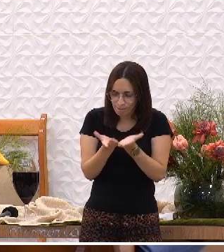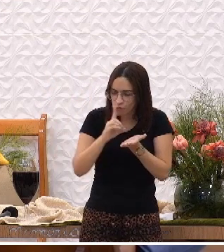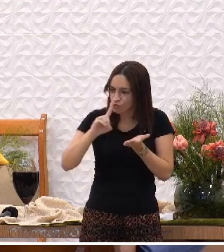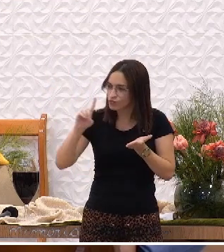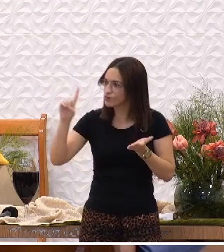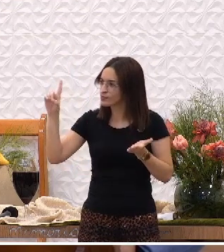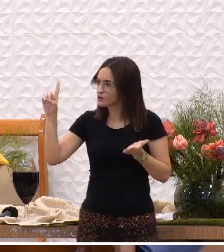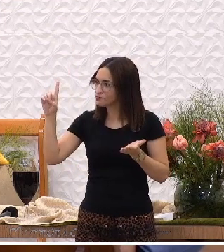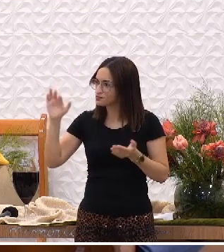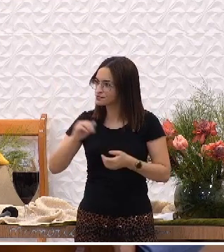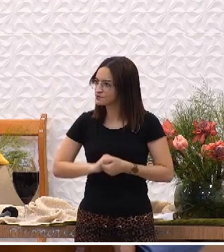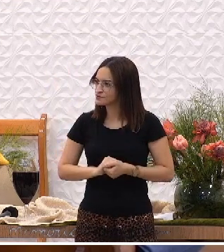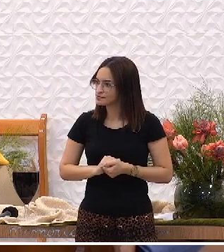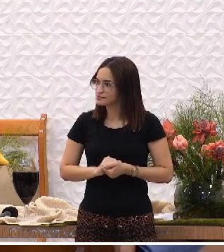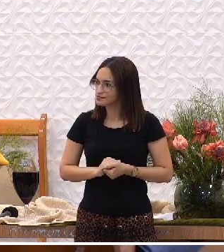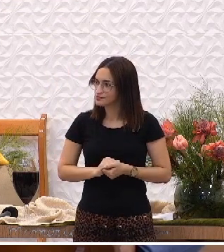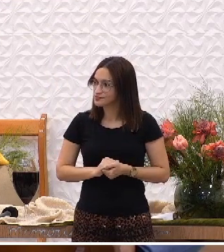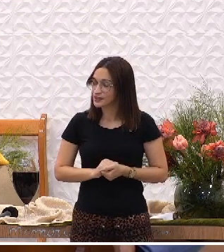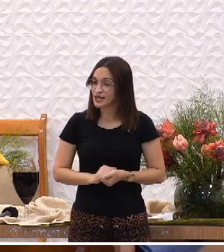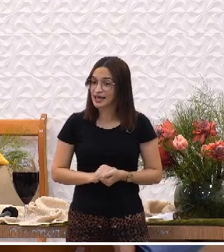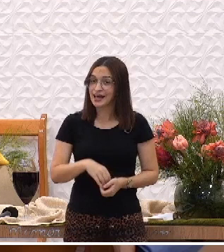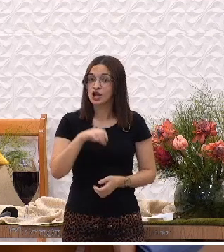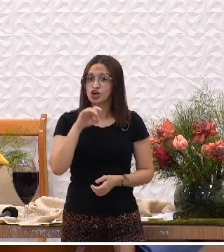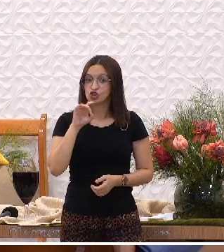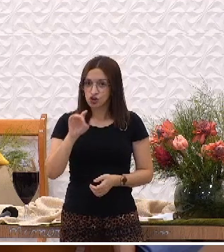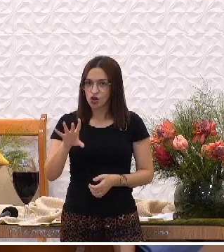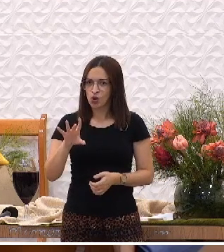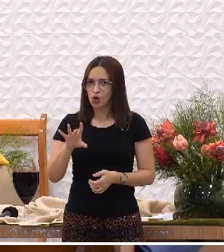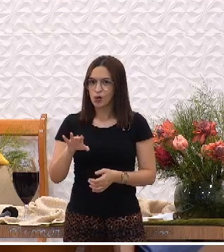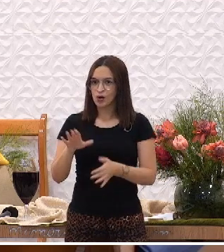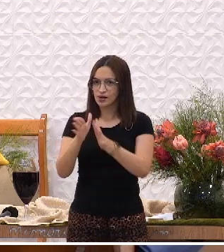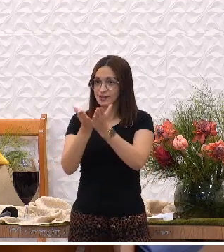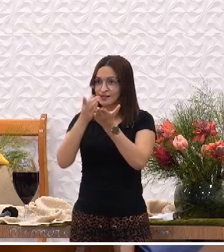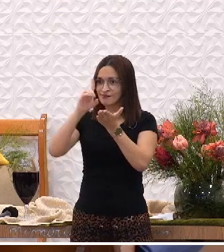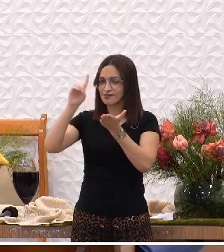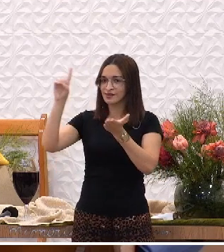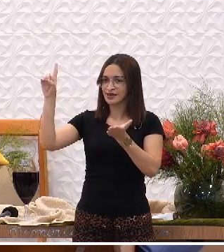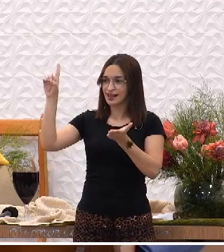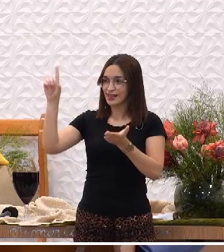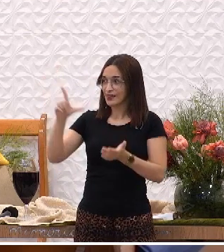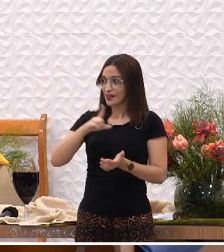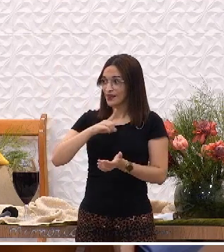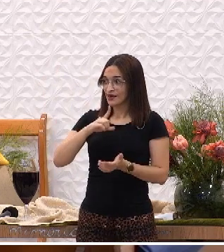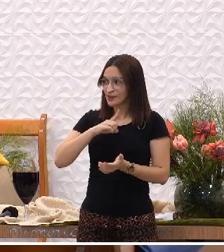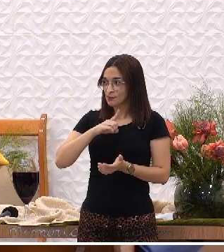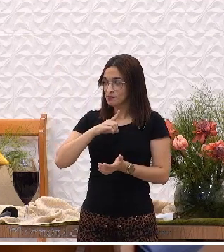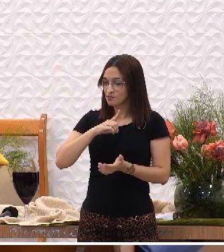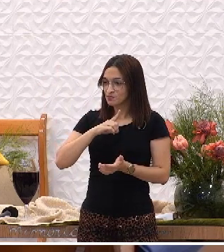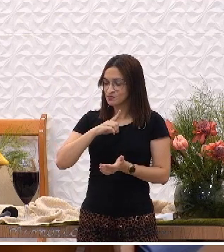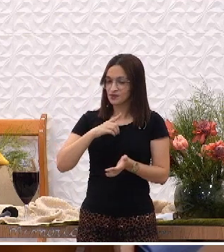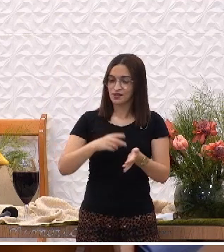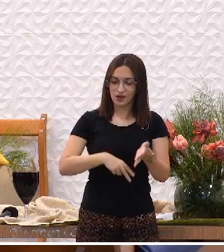aliado a esse princípio de somente as Escrituras, tem também, os reformadores ensinaram o livre exame das